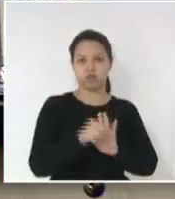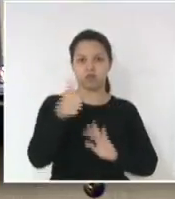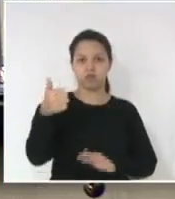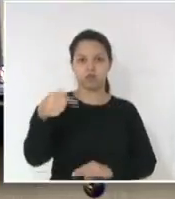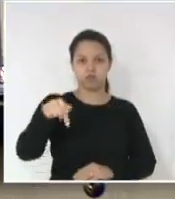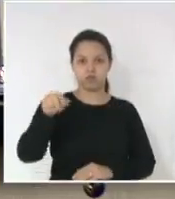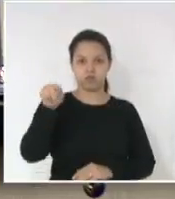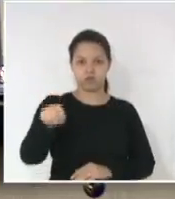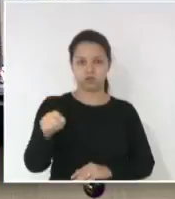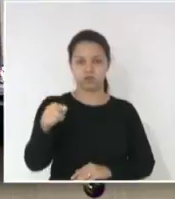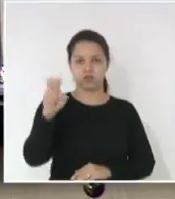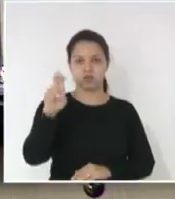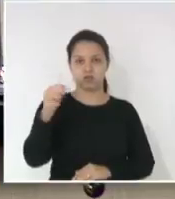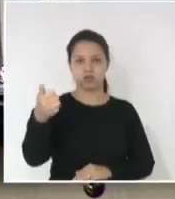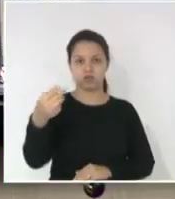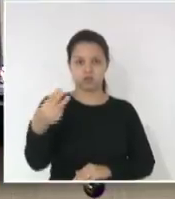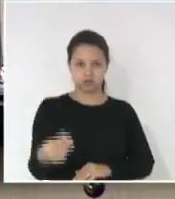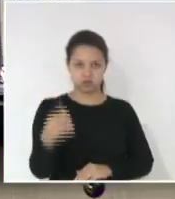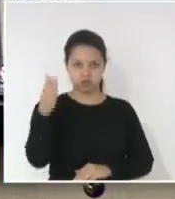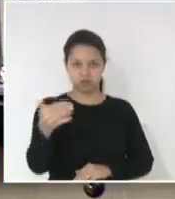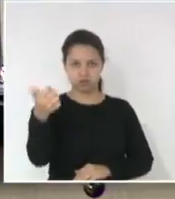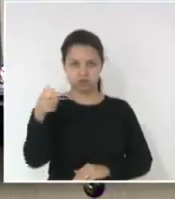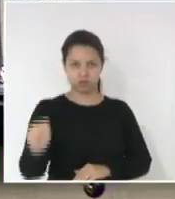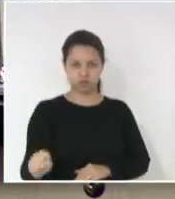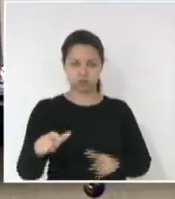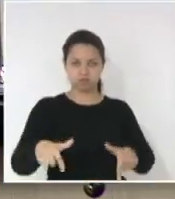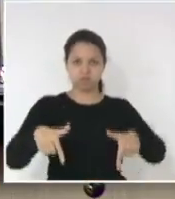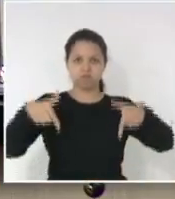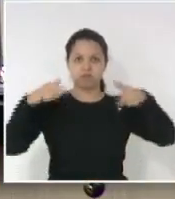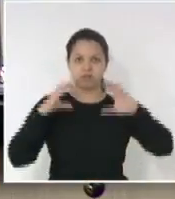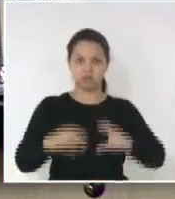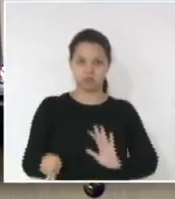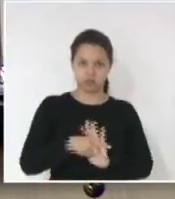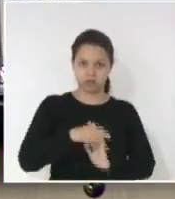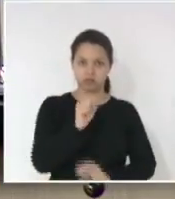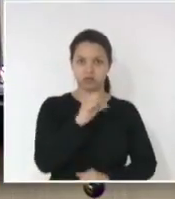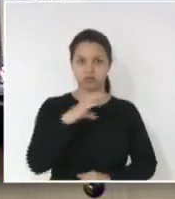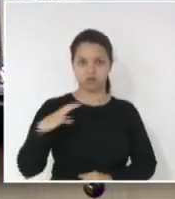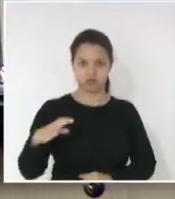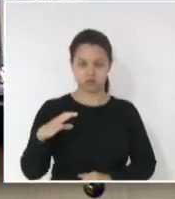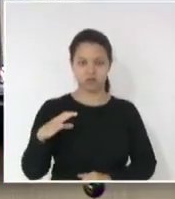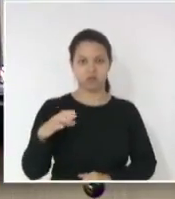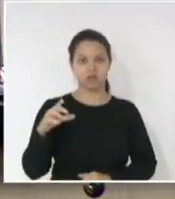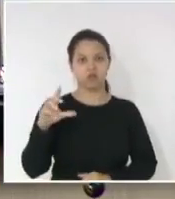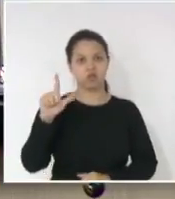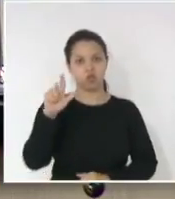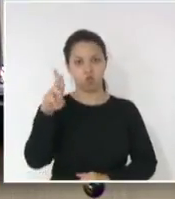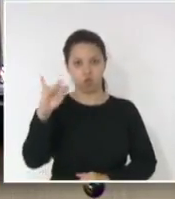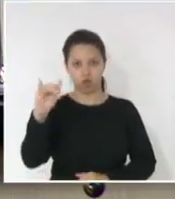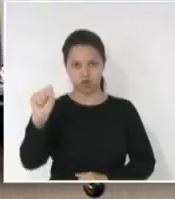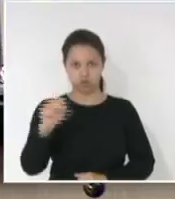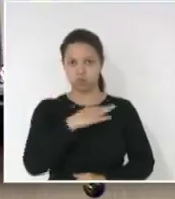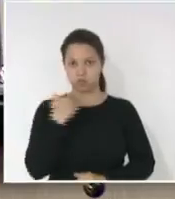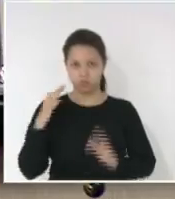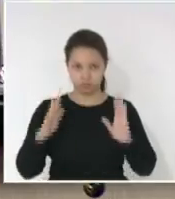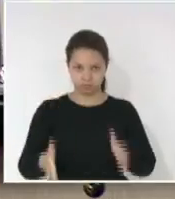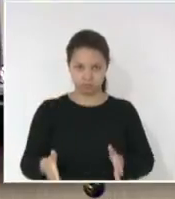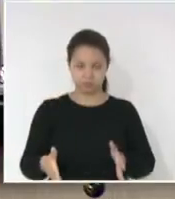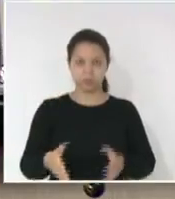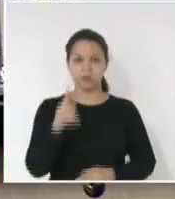de julho de 2018, concedendo o título cidadão catarinense ao Eurides Luiz Mescoloto em memória. Excelentíssimo senhor deputado Padre